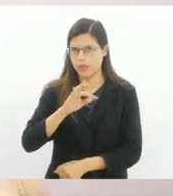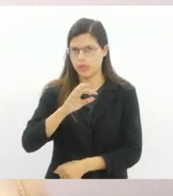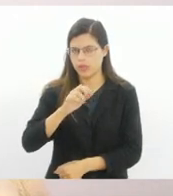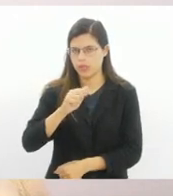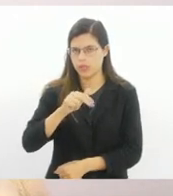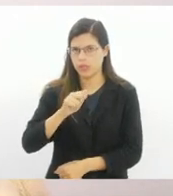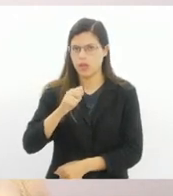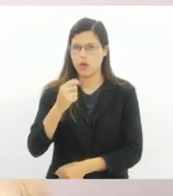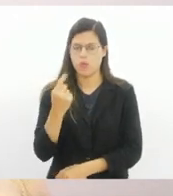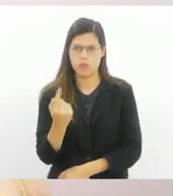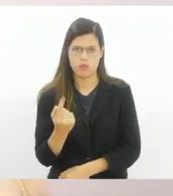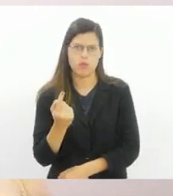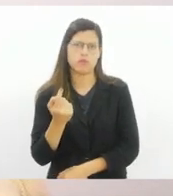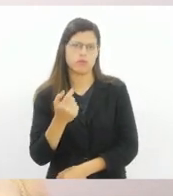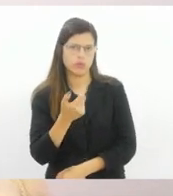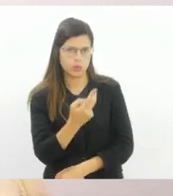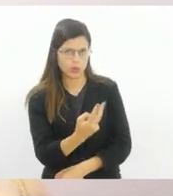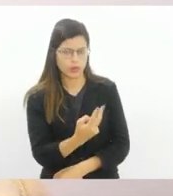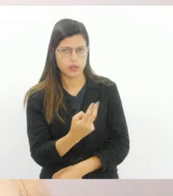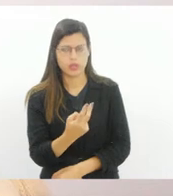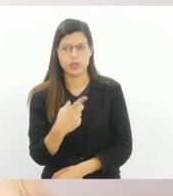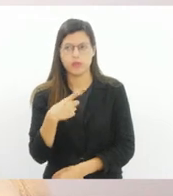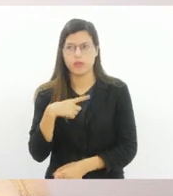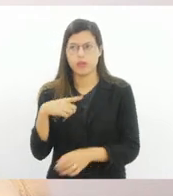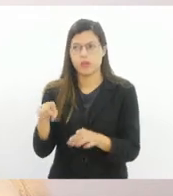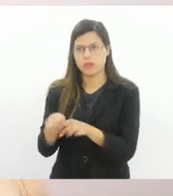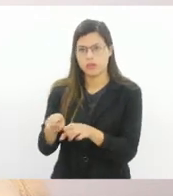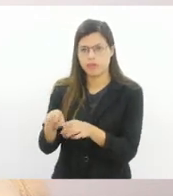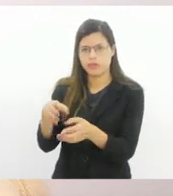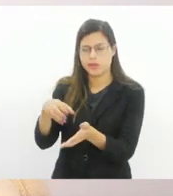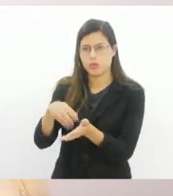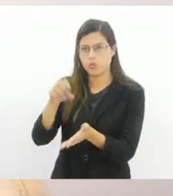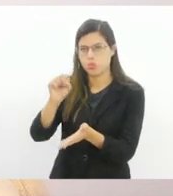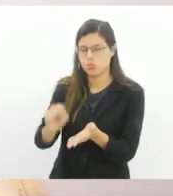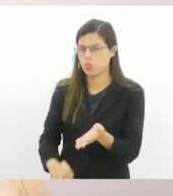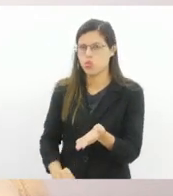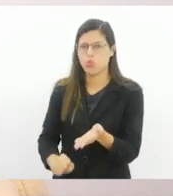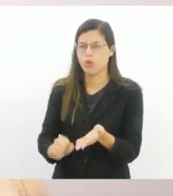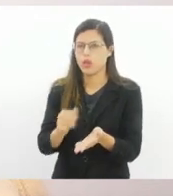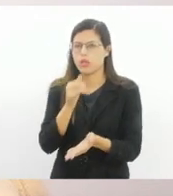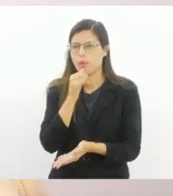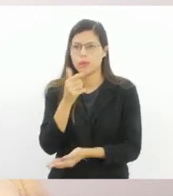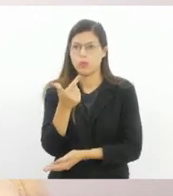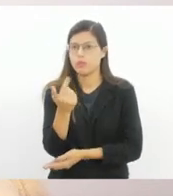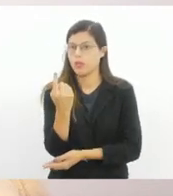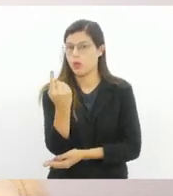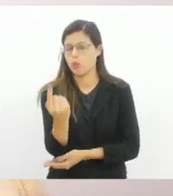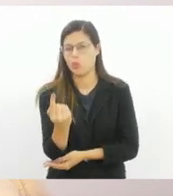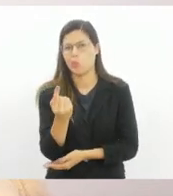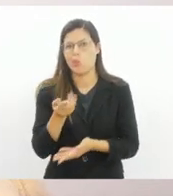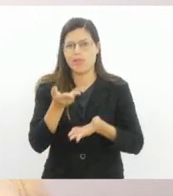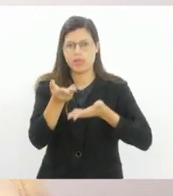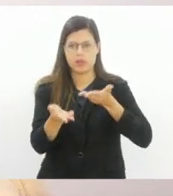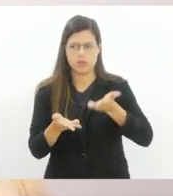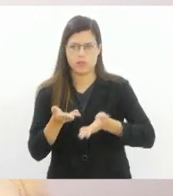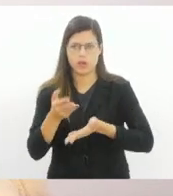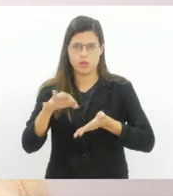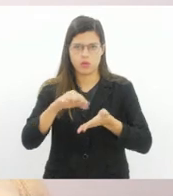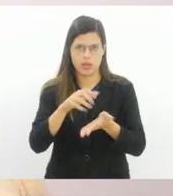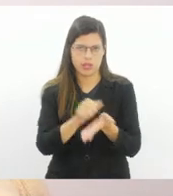gente tem regiões como a Centro-Sul, por exemplo, que não tem um serviço cadastrado.